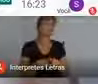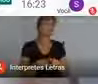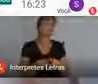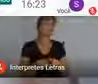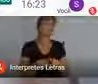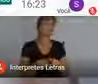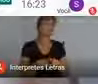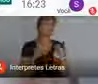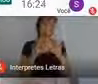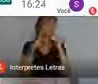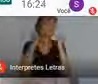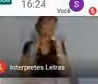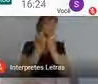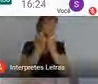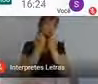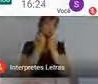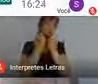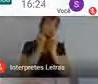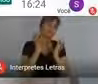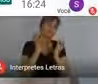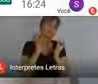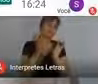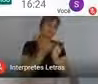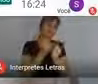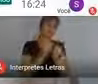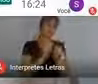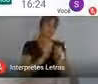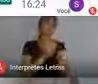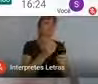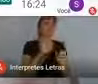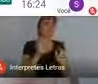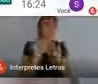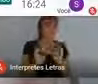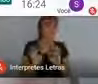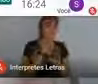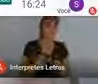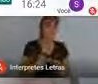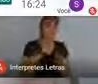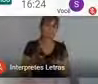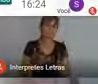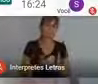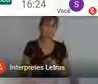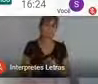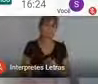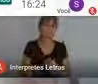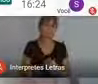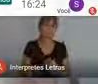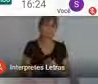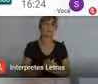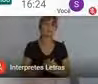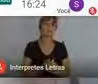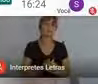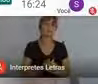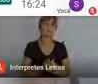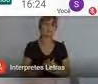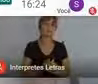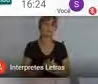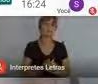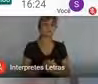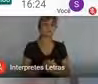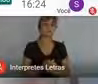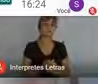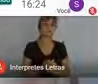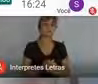esse evento que o grupo dele está organizando. Agradecer a professora Flávia também pelas palavras, pela